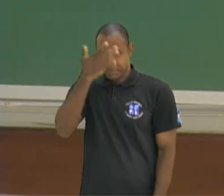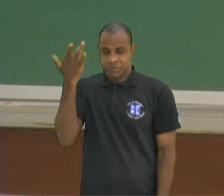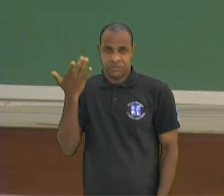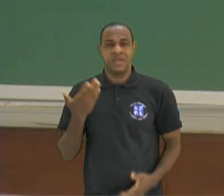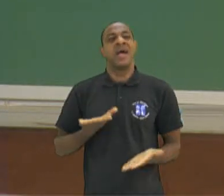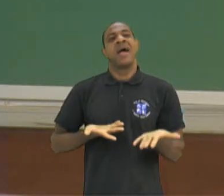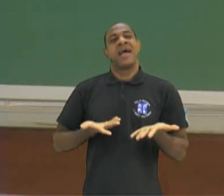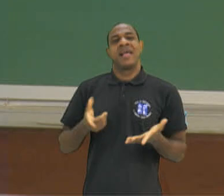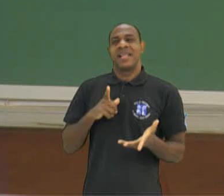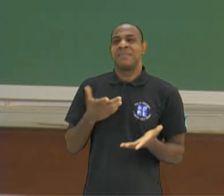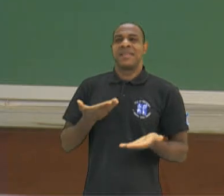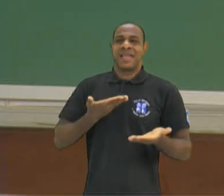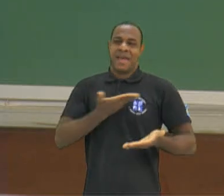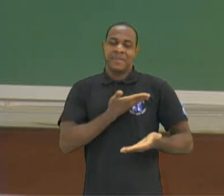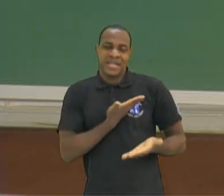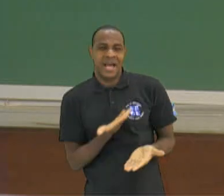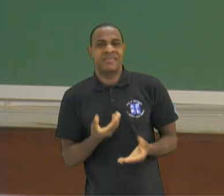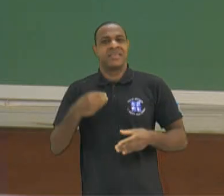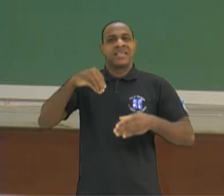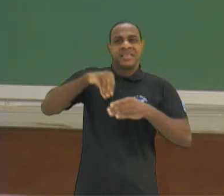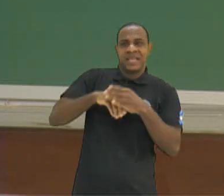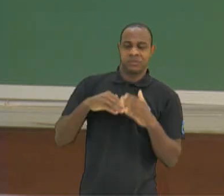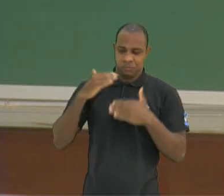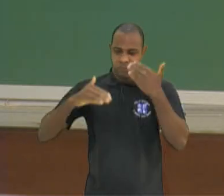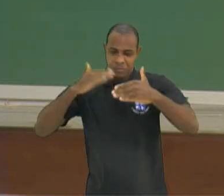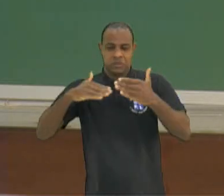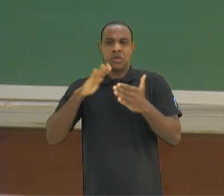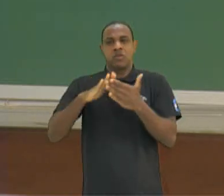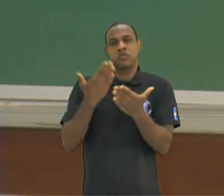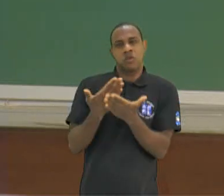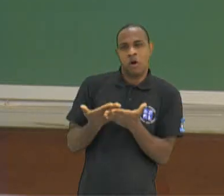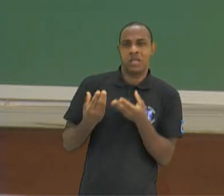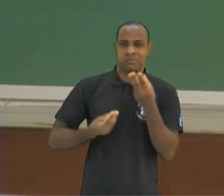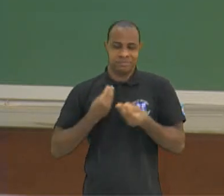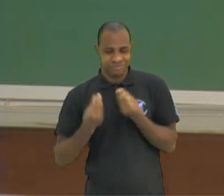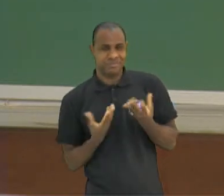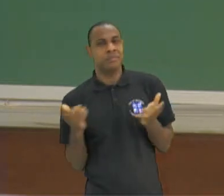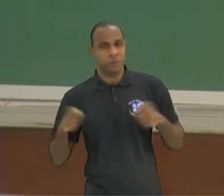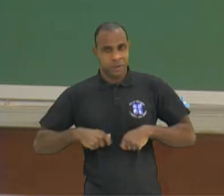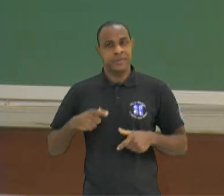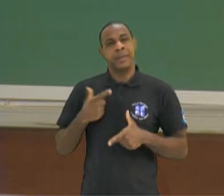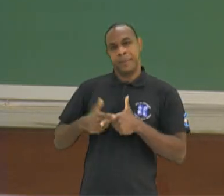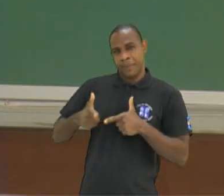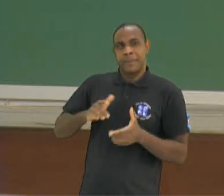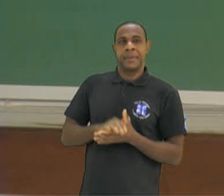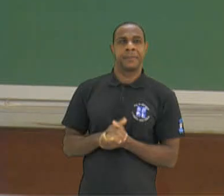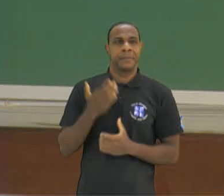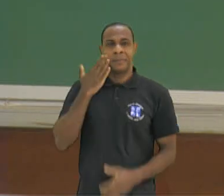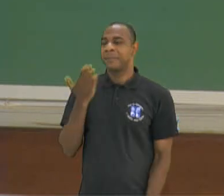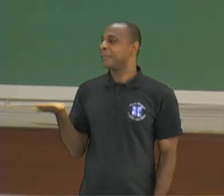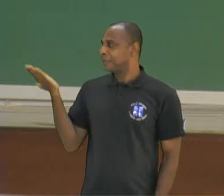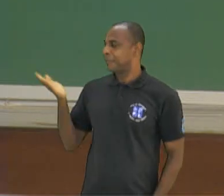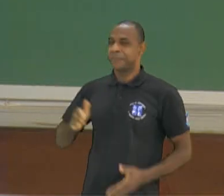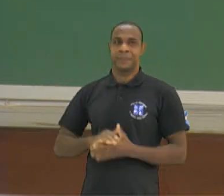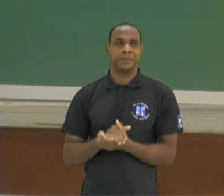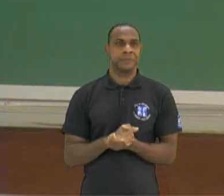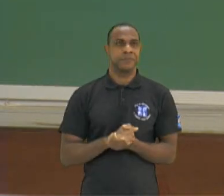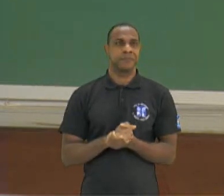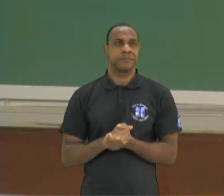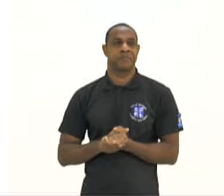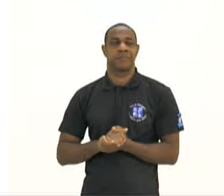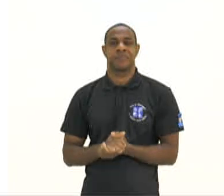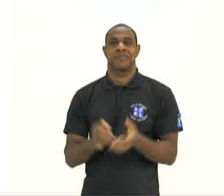amizades, quanto nas performances escolares e em outras situações. Fill the gaps according to the chart.